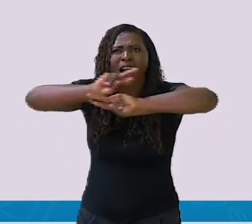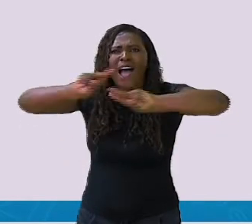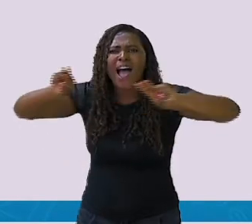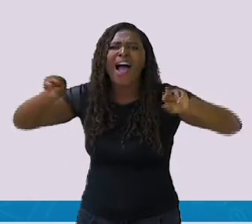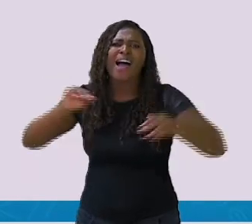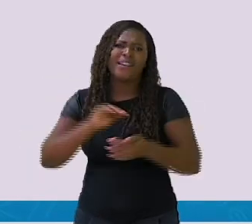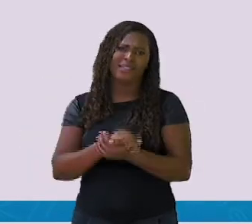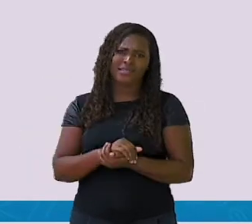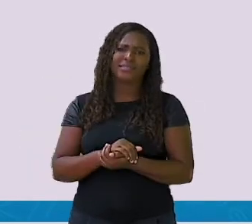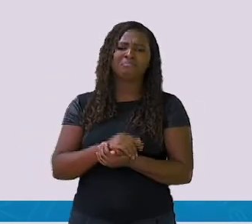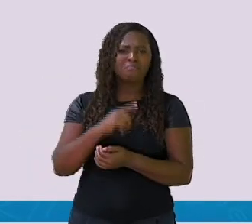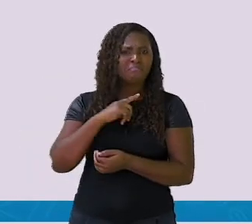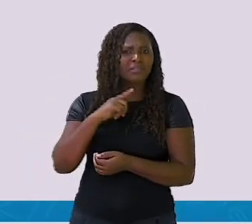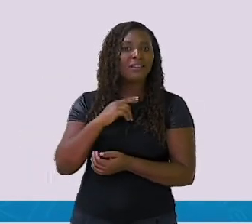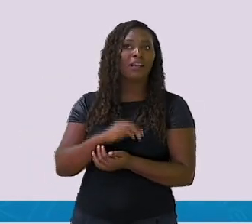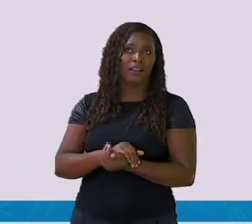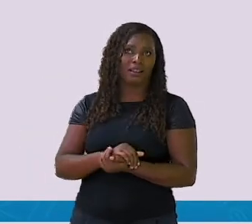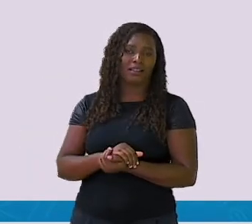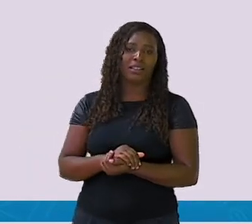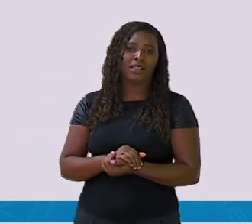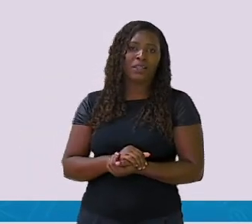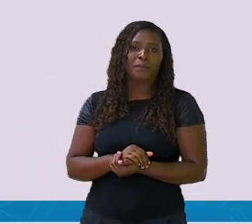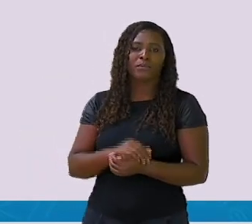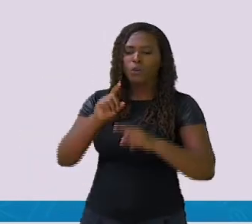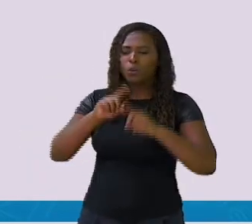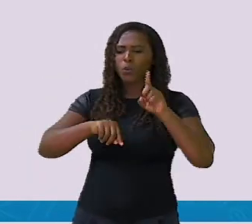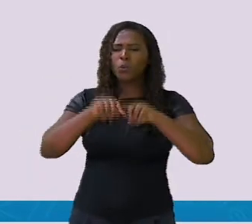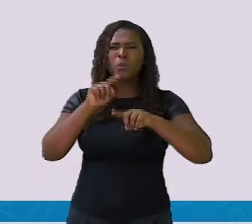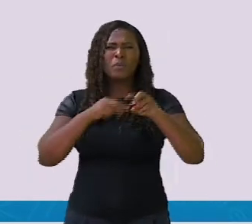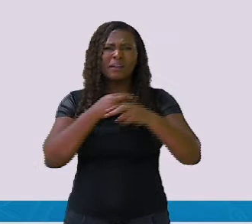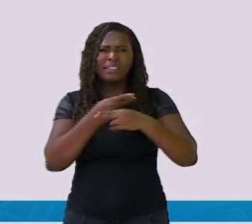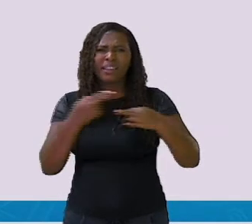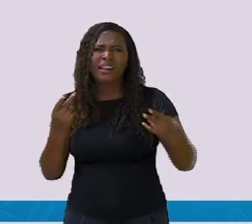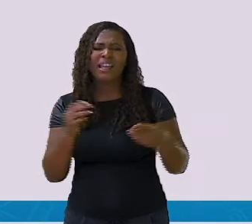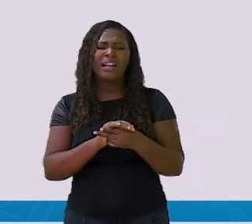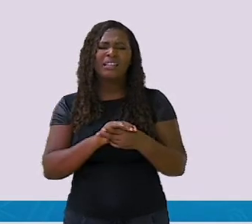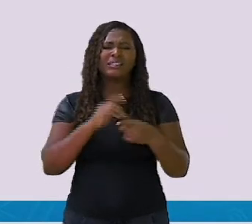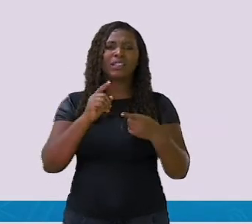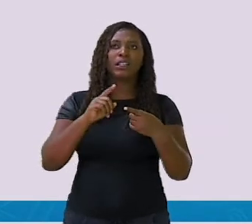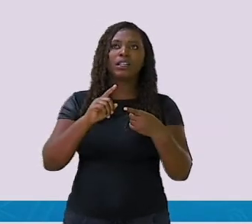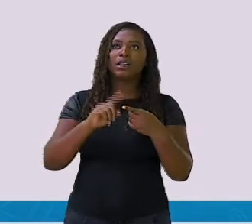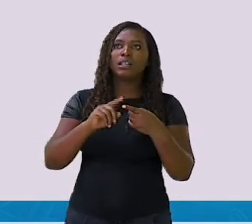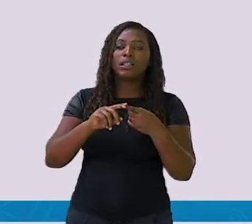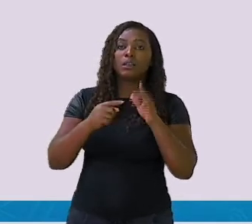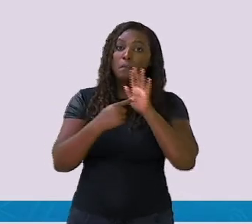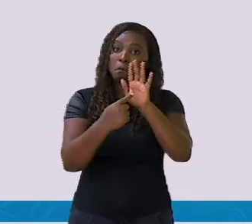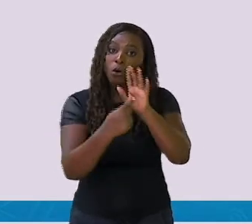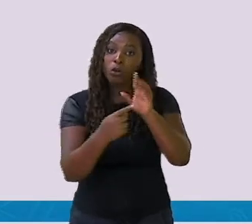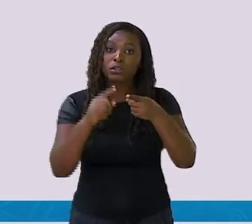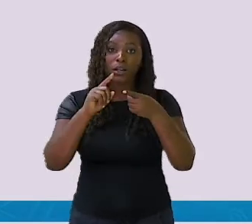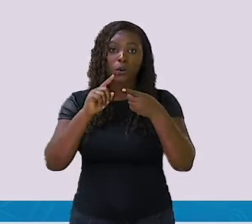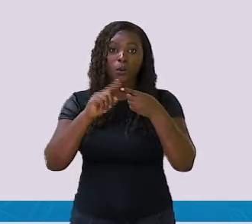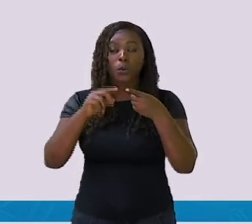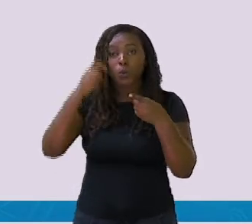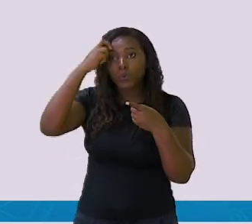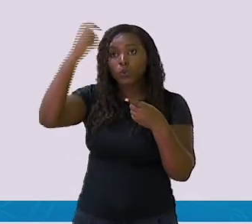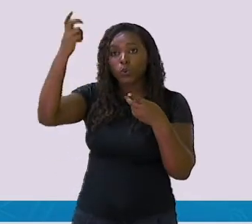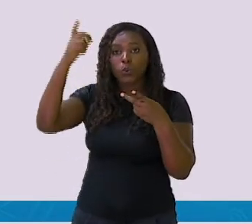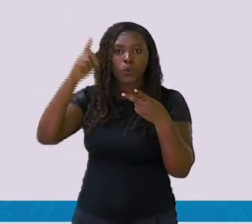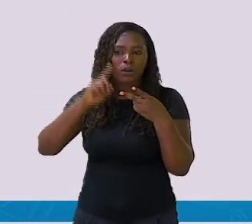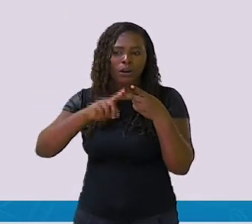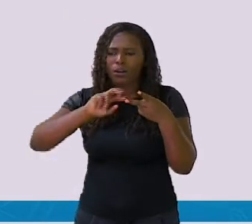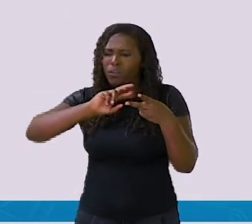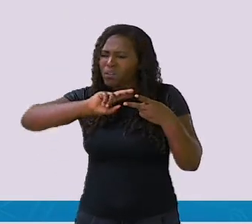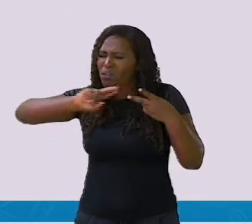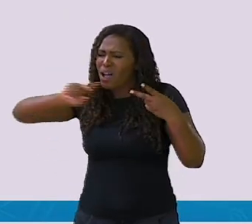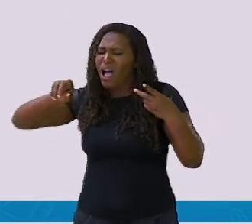acervo, essas coleções, elas são muito ricas em cultura, em diversidade. Através do museu a gente consegue